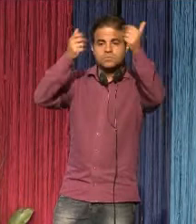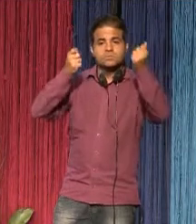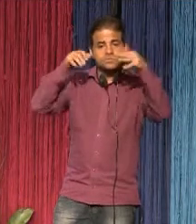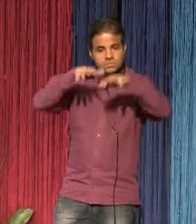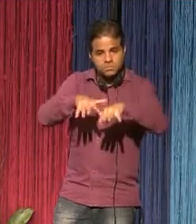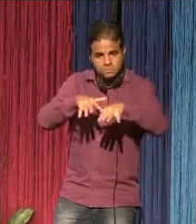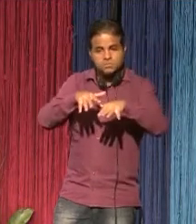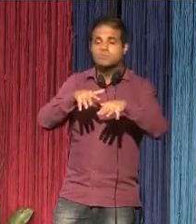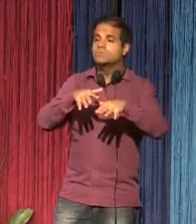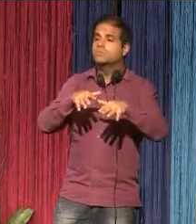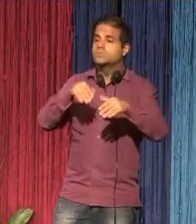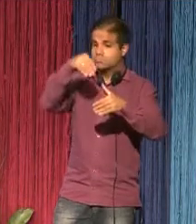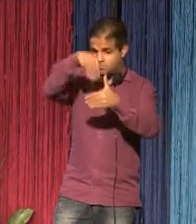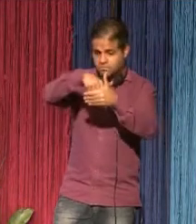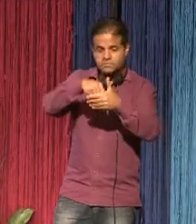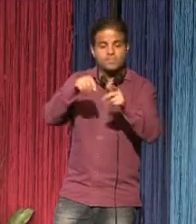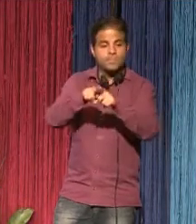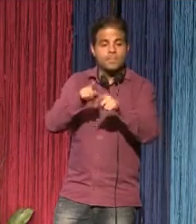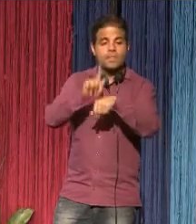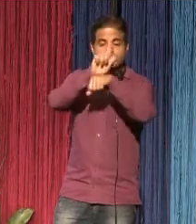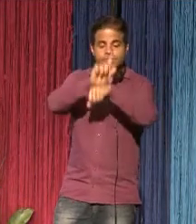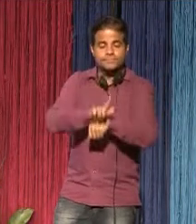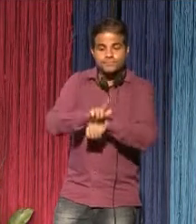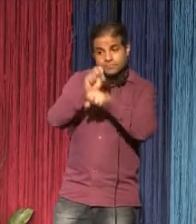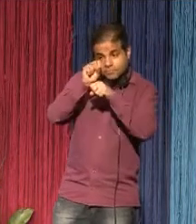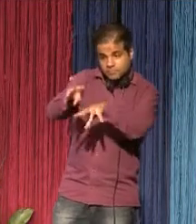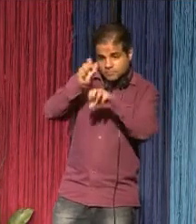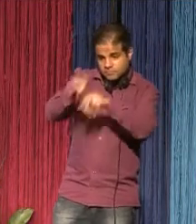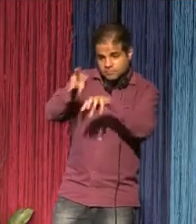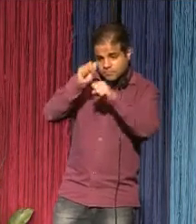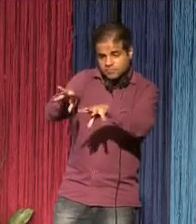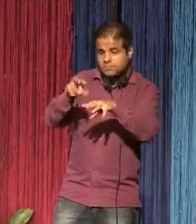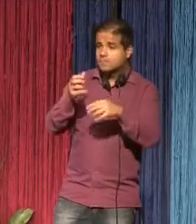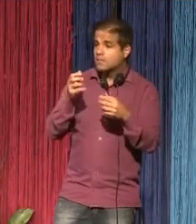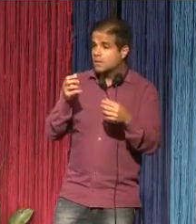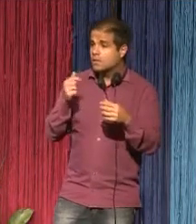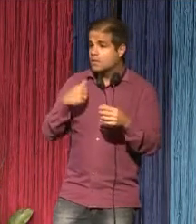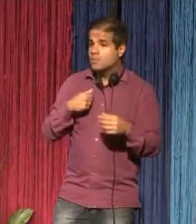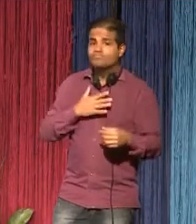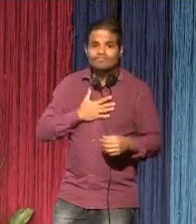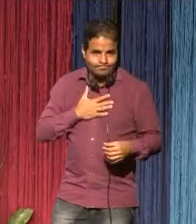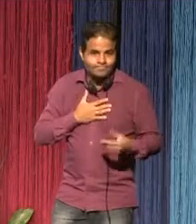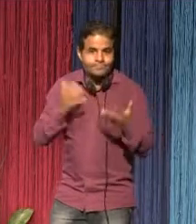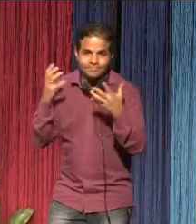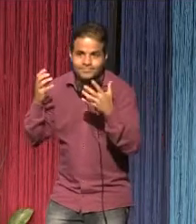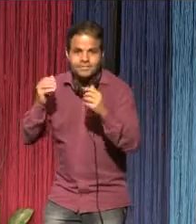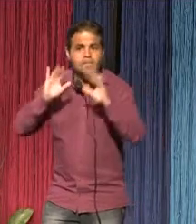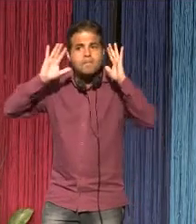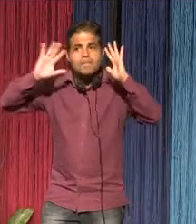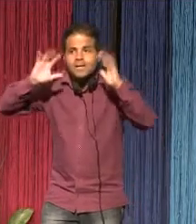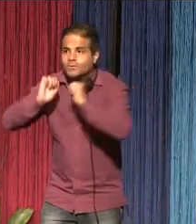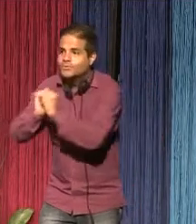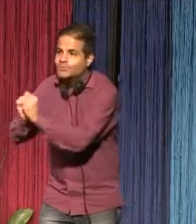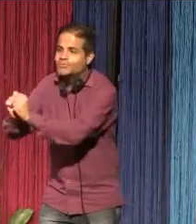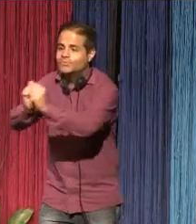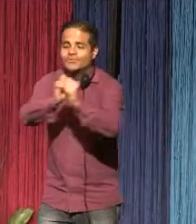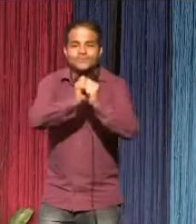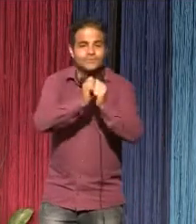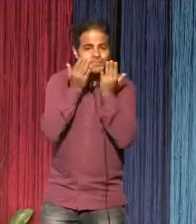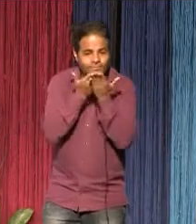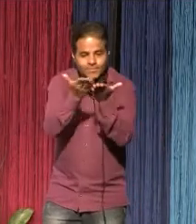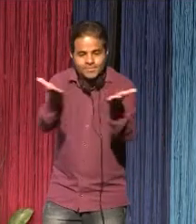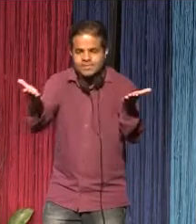integral, integrado, e a gestão educacional. E eu gostaria de pensar um pouco com vocês como é que o jogo,